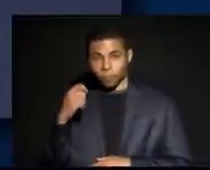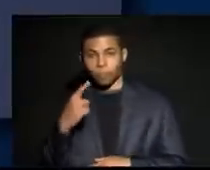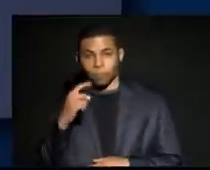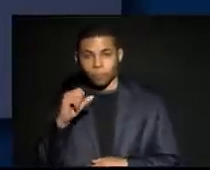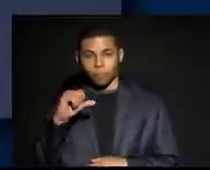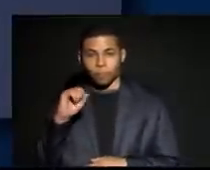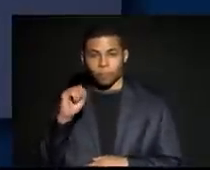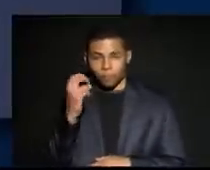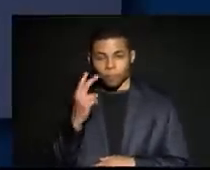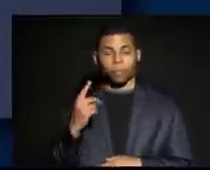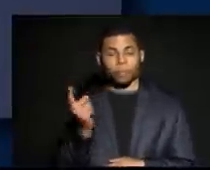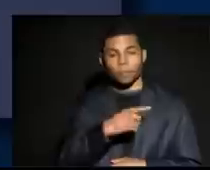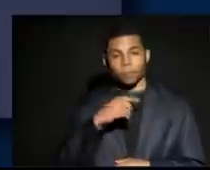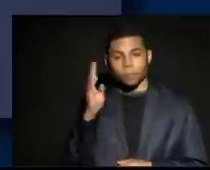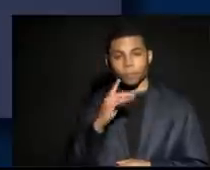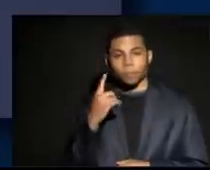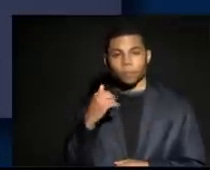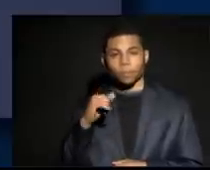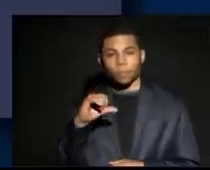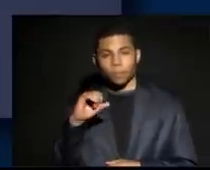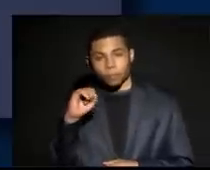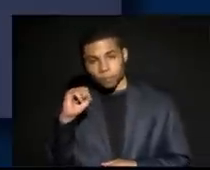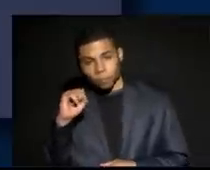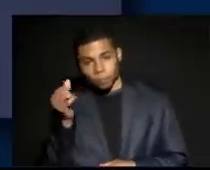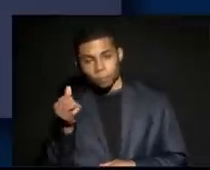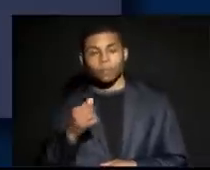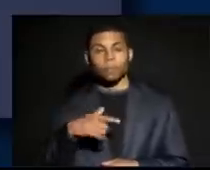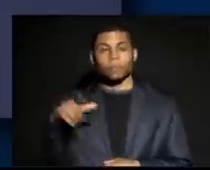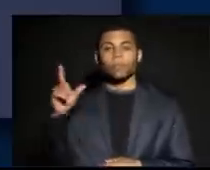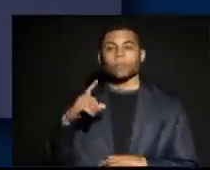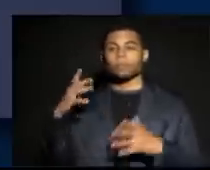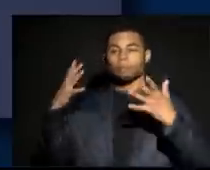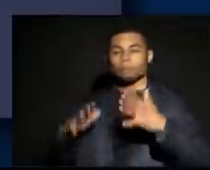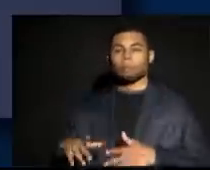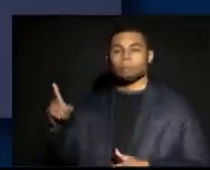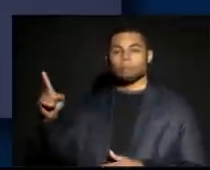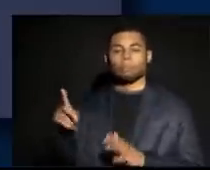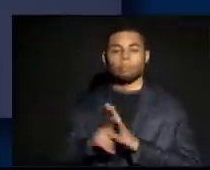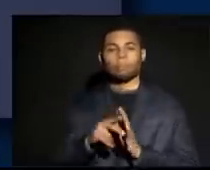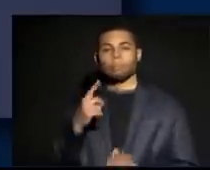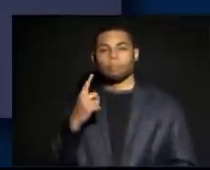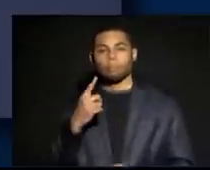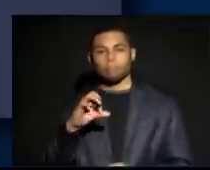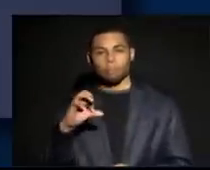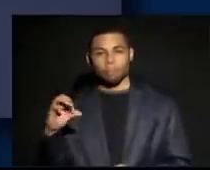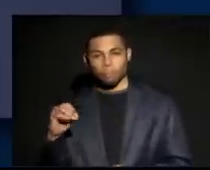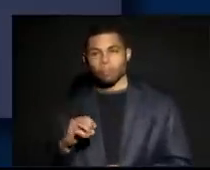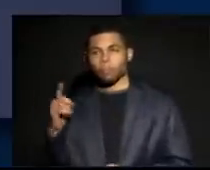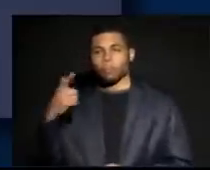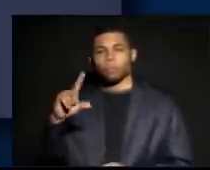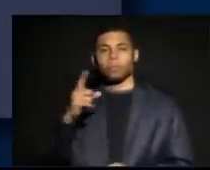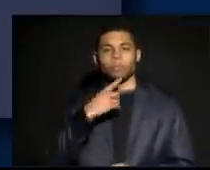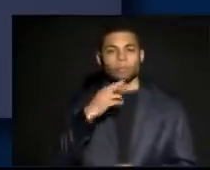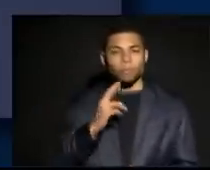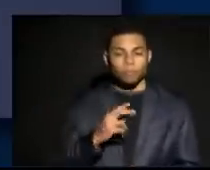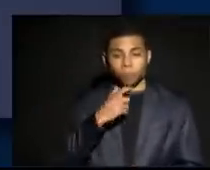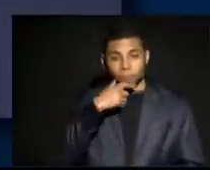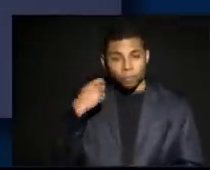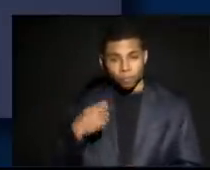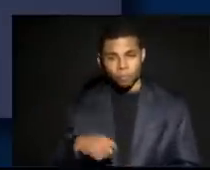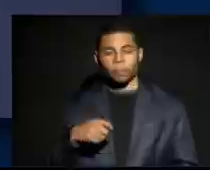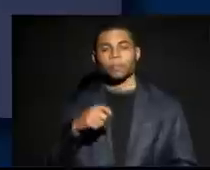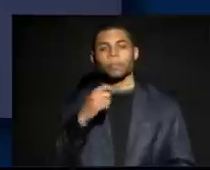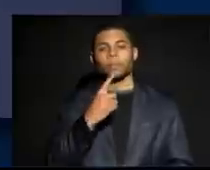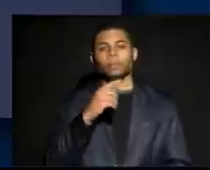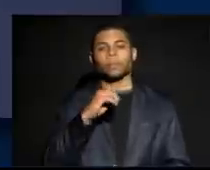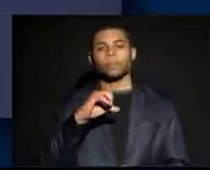ou nos anos 90 quando a gente teve a crise mexicana em 94 sudeste da Ásia 97 custa 98 Brasil